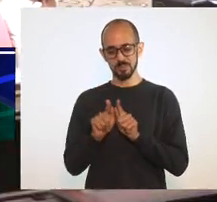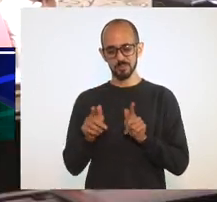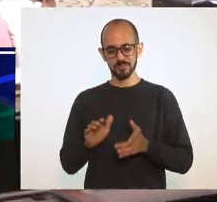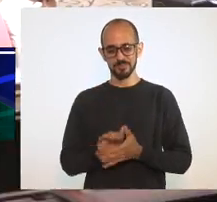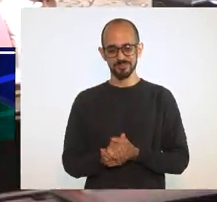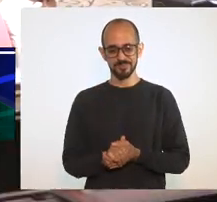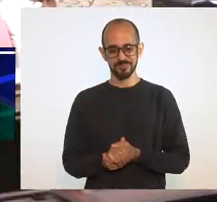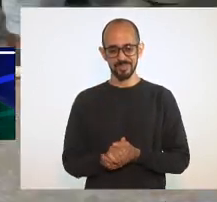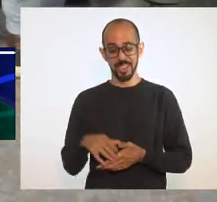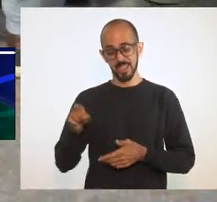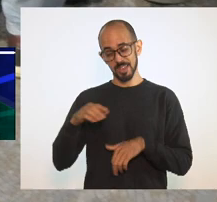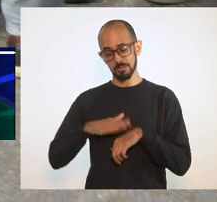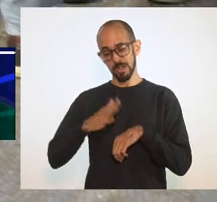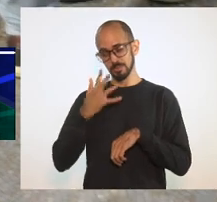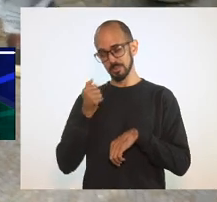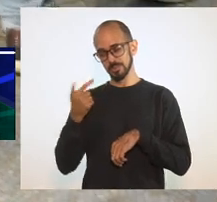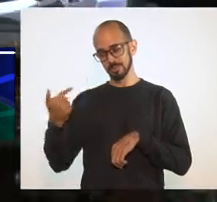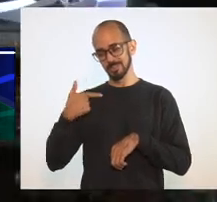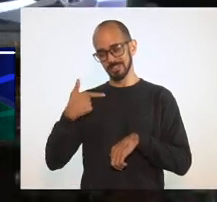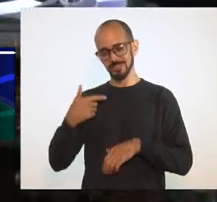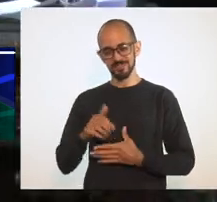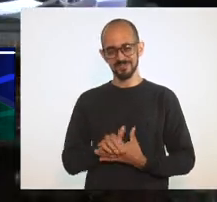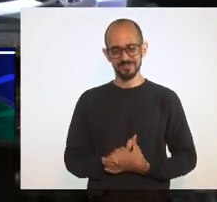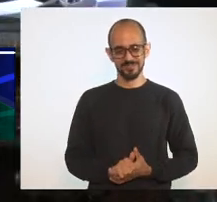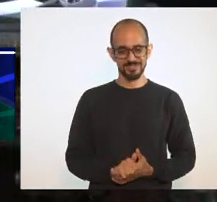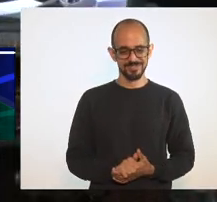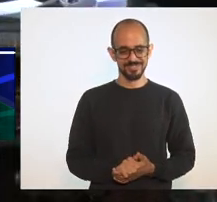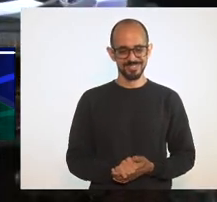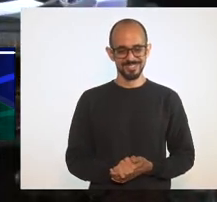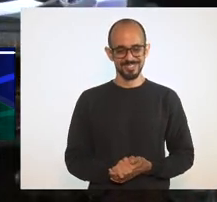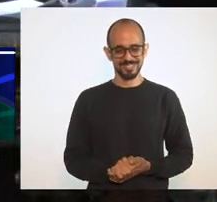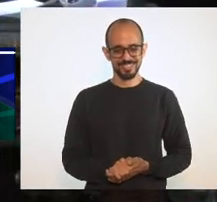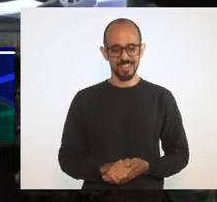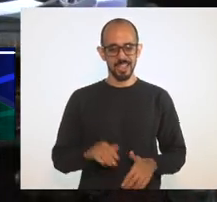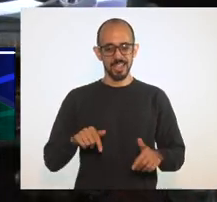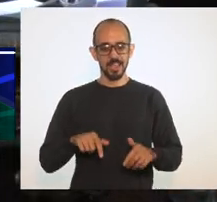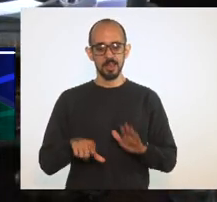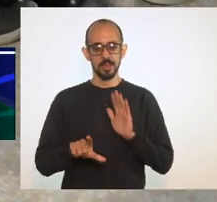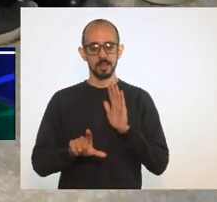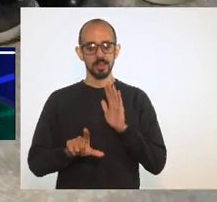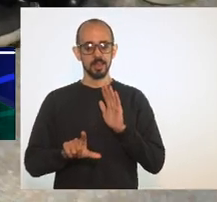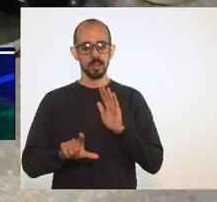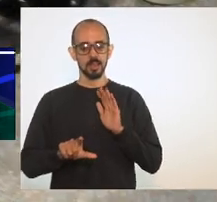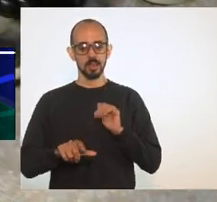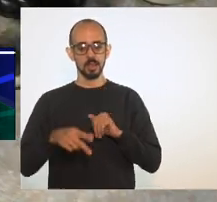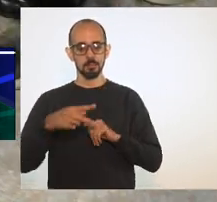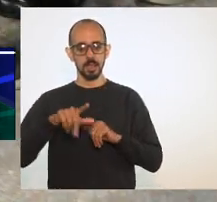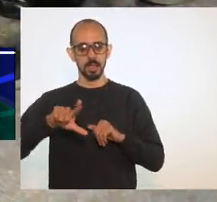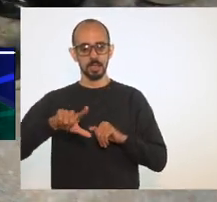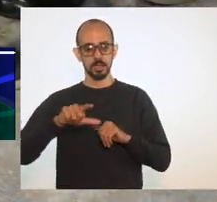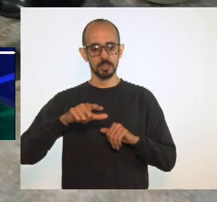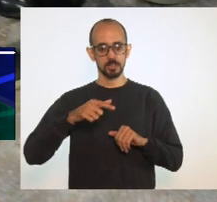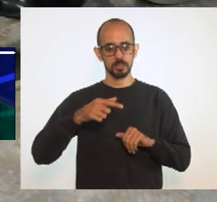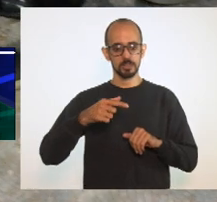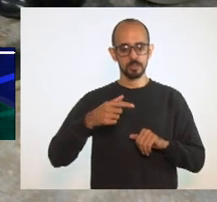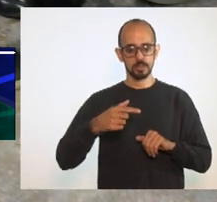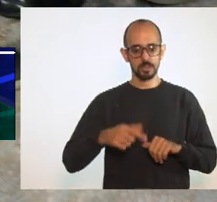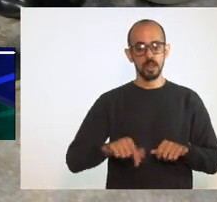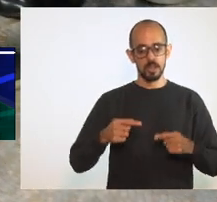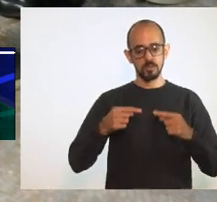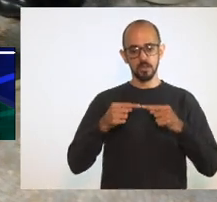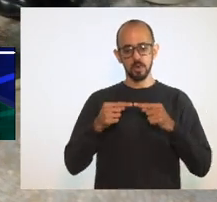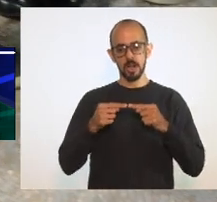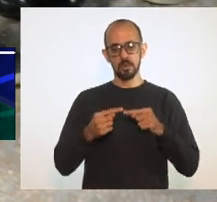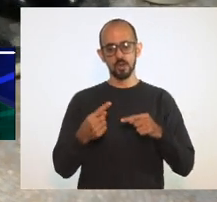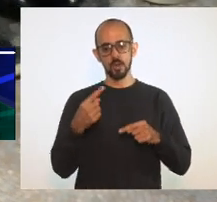Pelo menos ele é o mais bonito, presidente. PL 272, eu gostei dessa. 272, né? O parecer é favorável às emendas 1 e